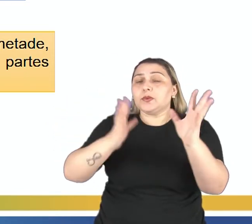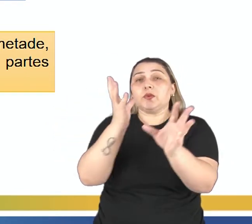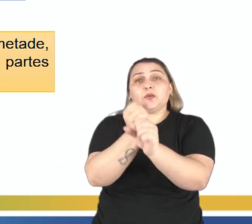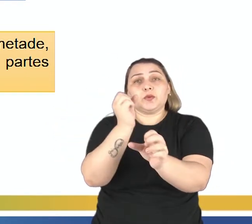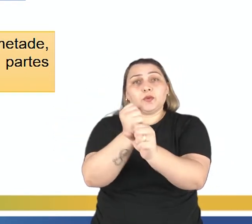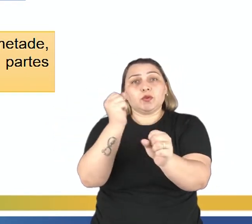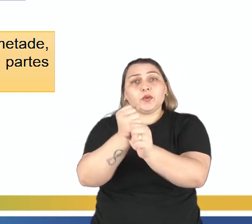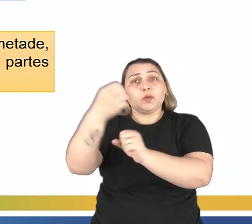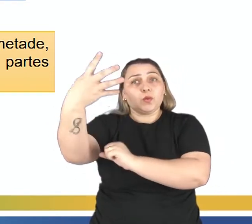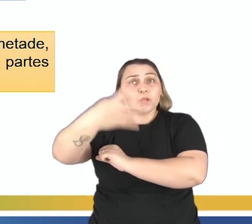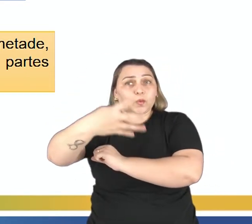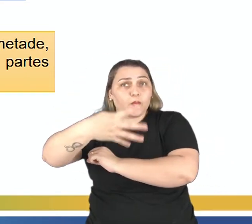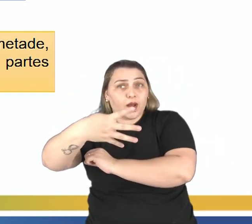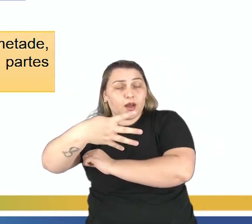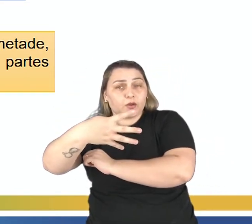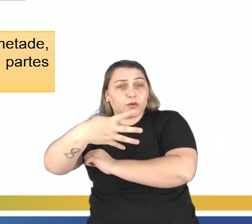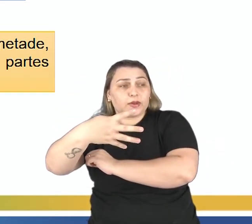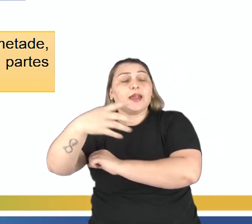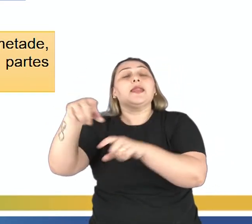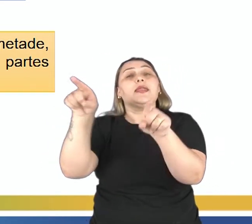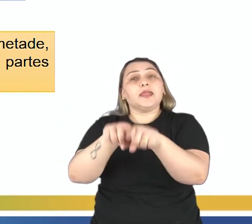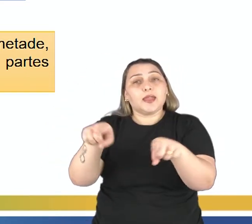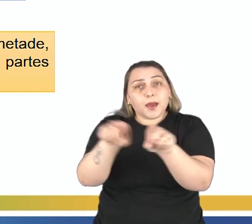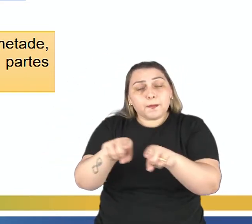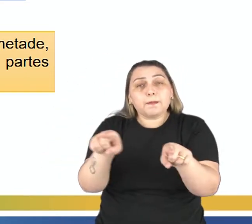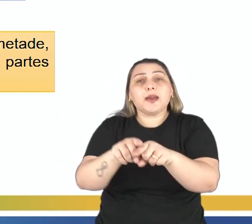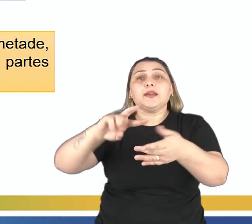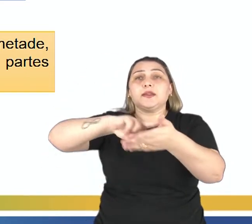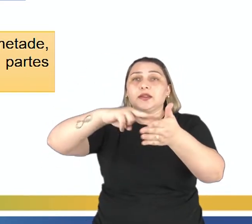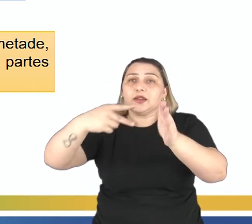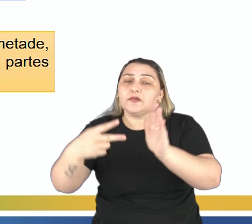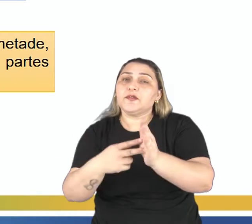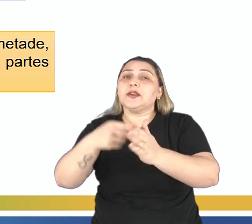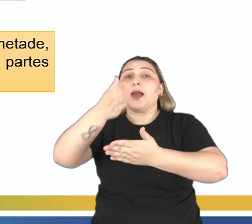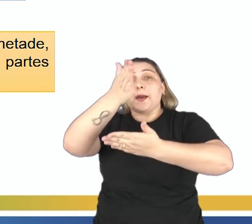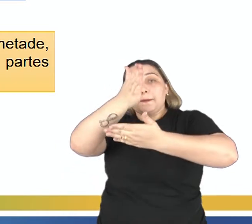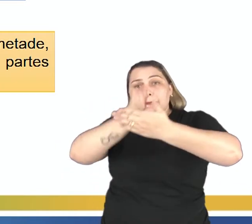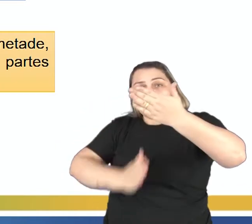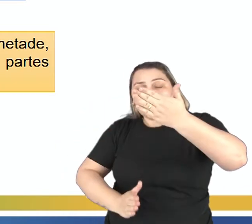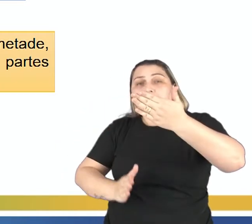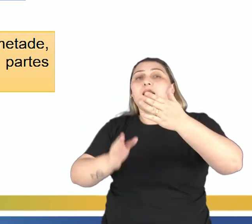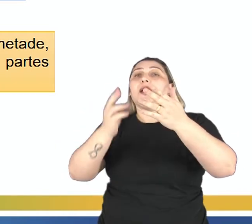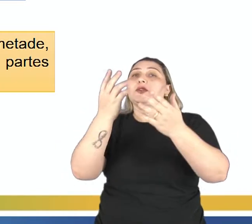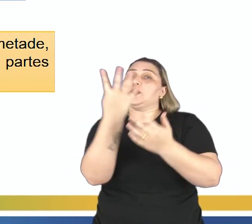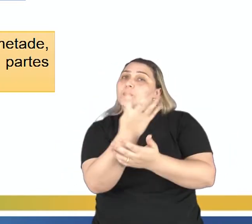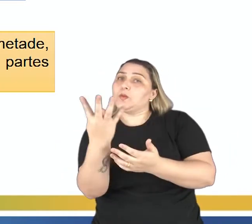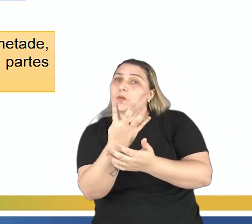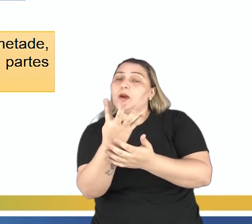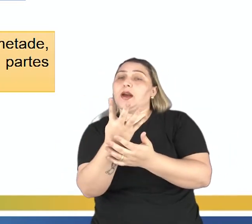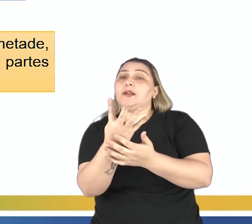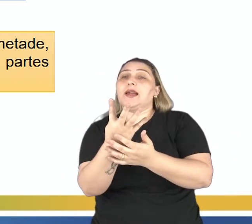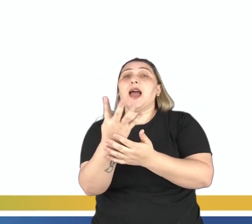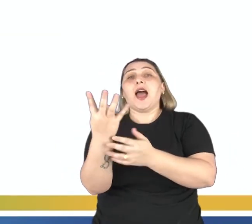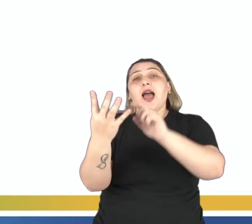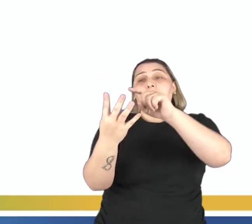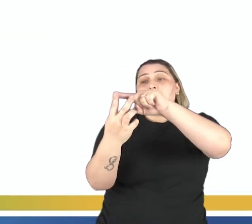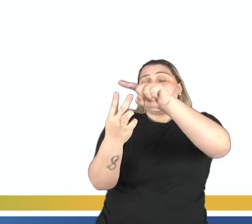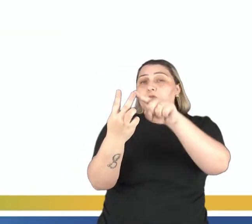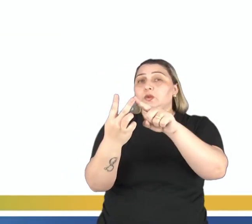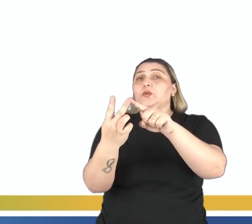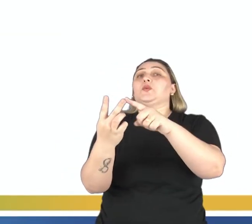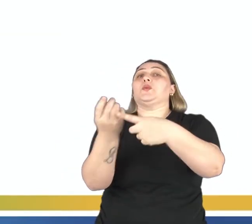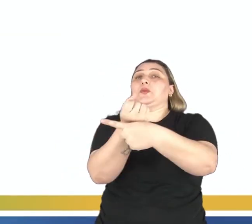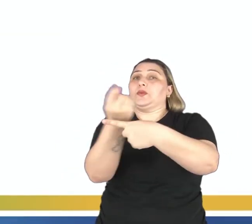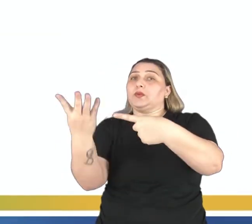de 4. Então, ela também vai significar metade, pois de 4 partes consideramos duas. Então, essas duas frações aí,